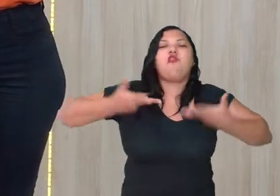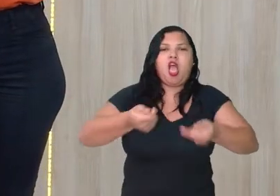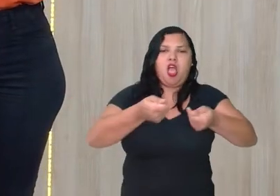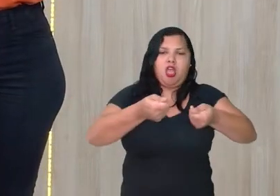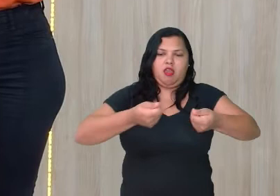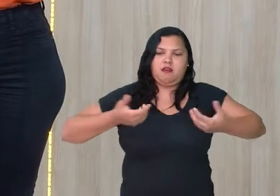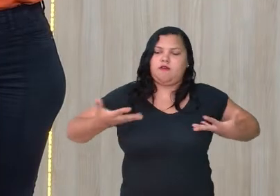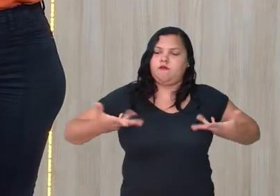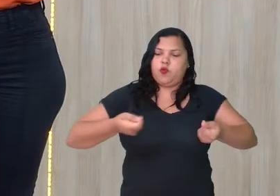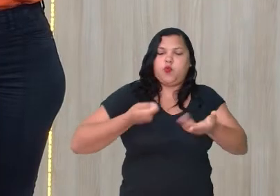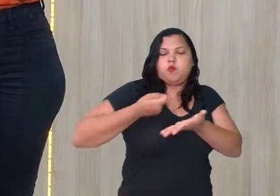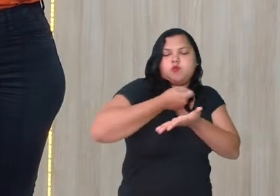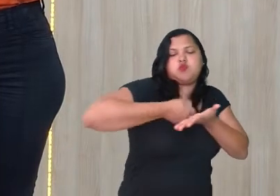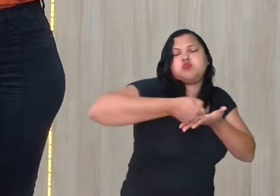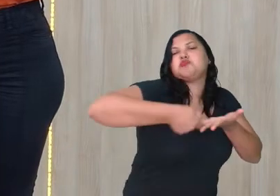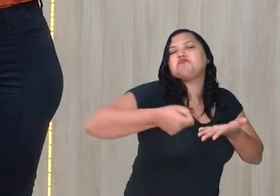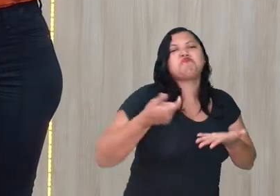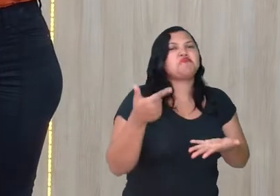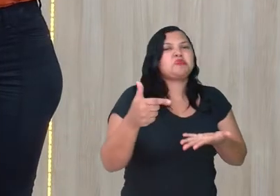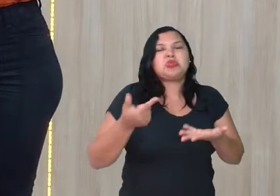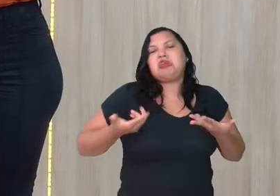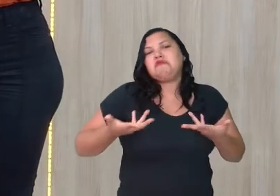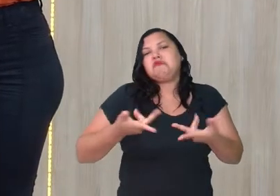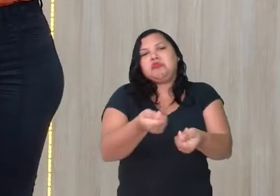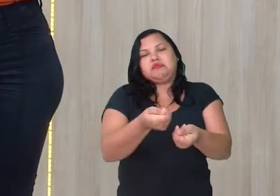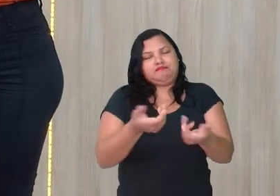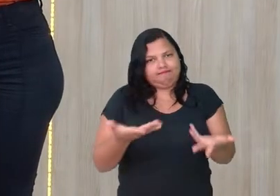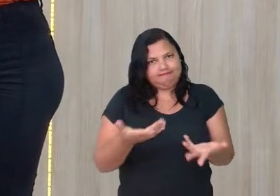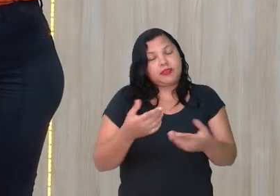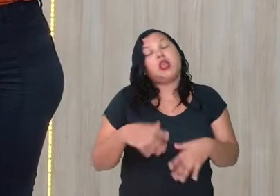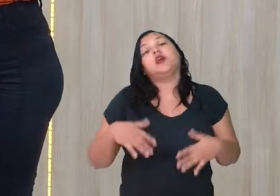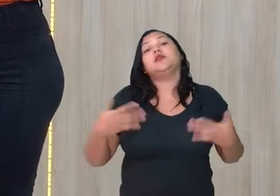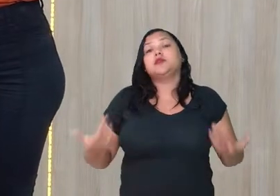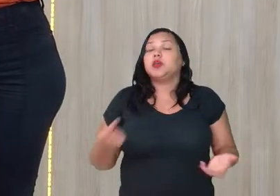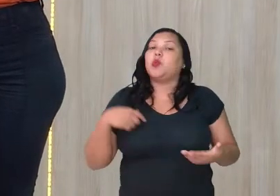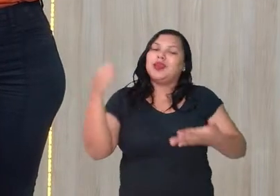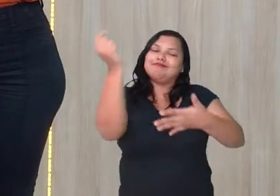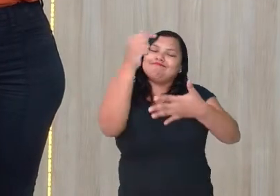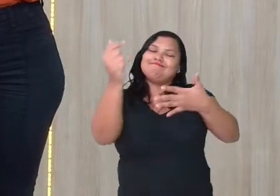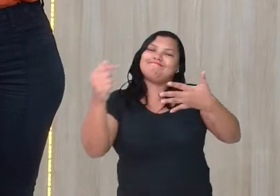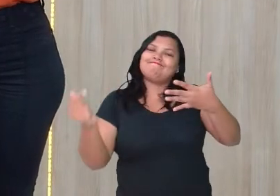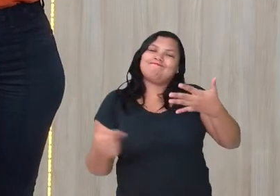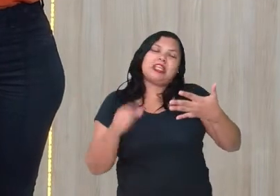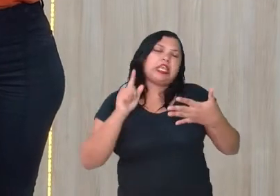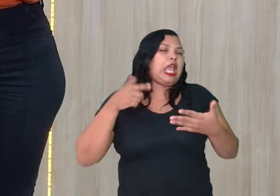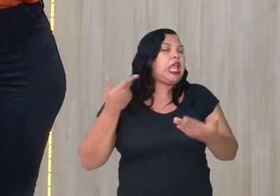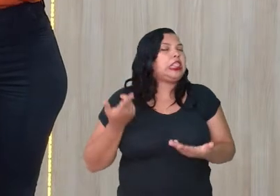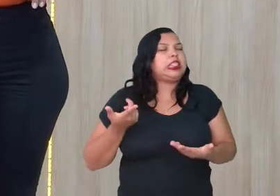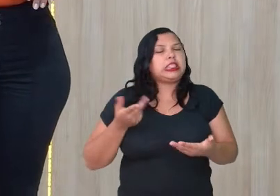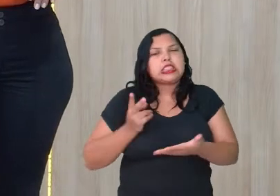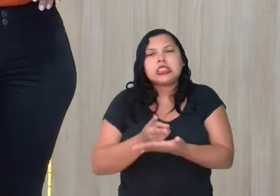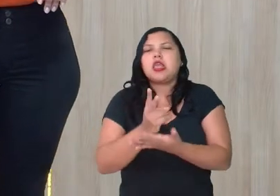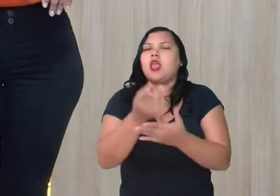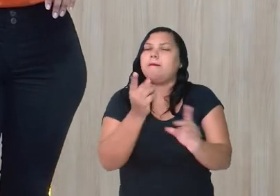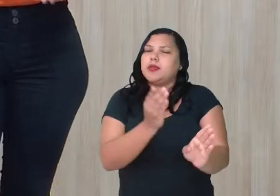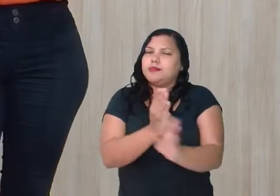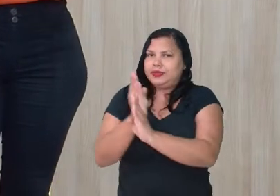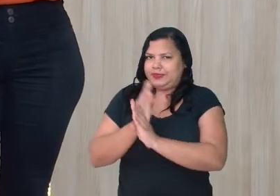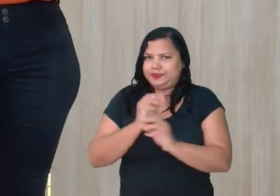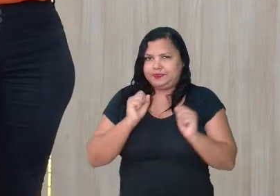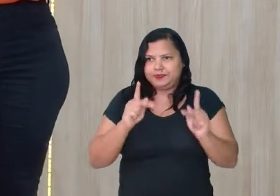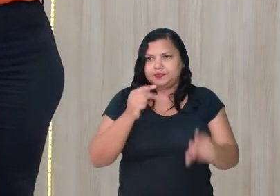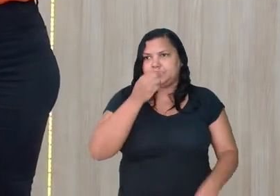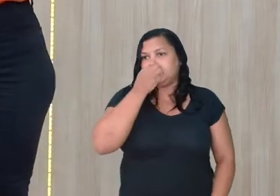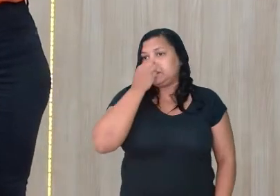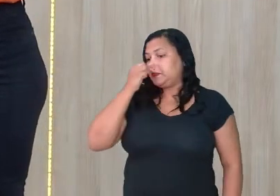uma regularidade para se registrar o pensamento. Então, são evidências muito comuns que a gente encontra. E